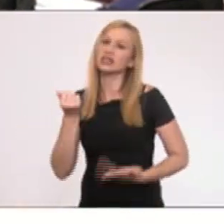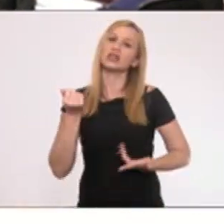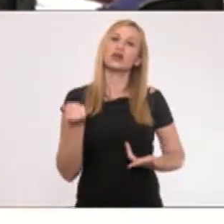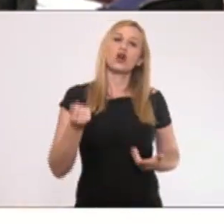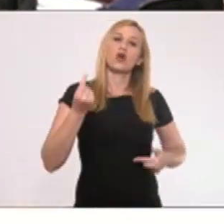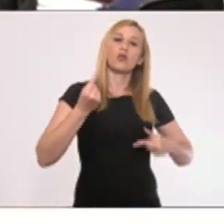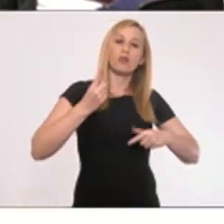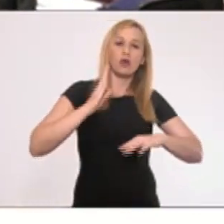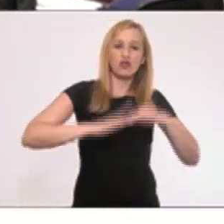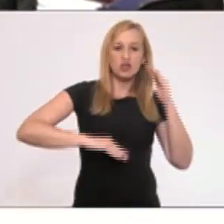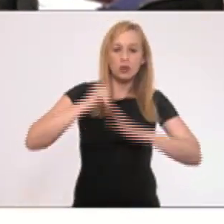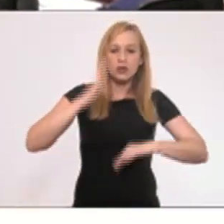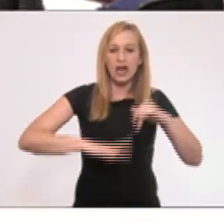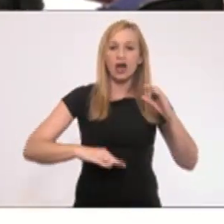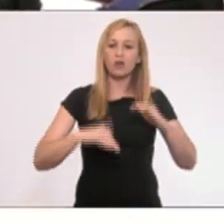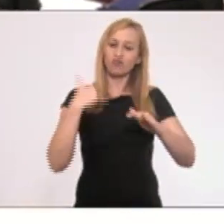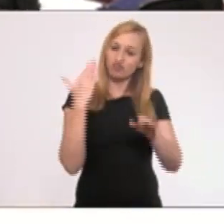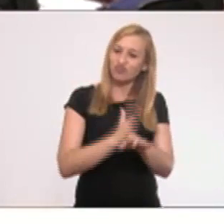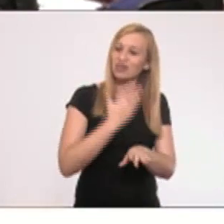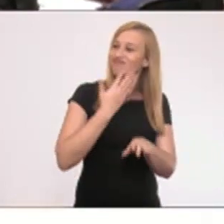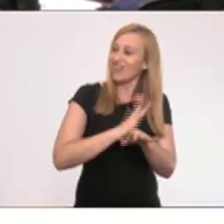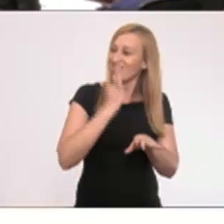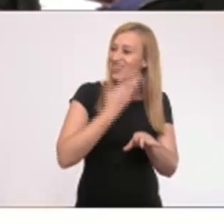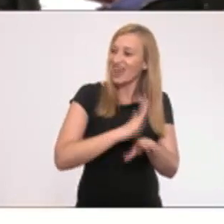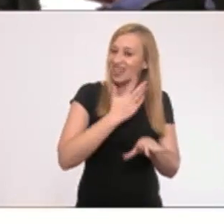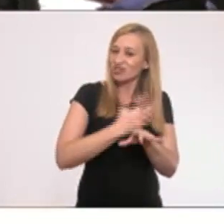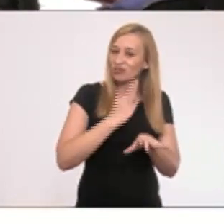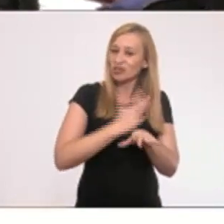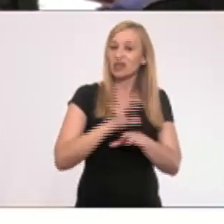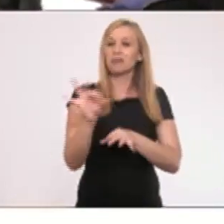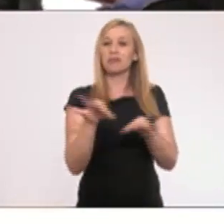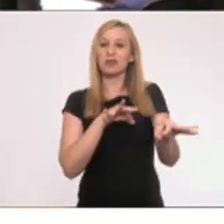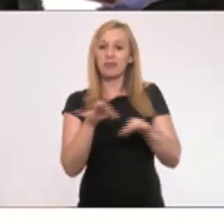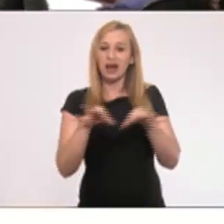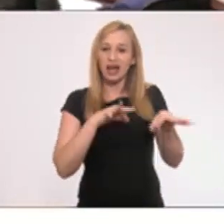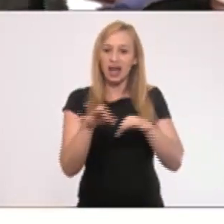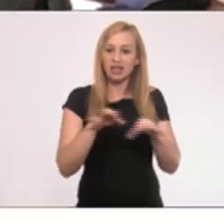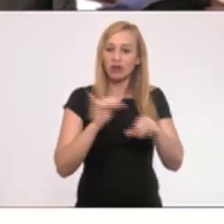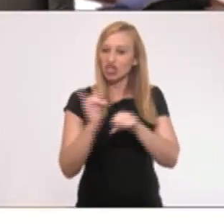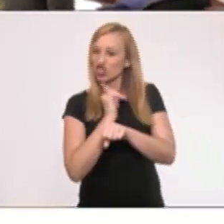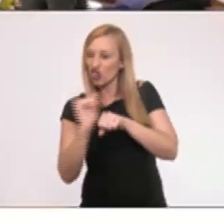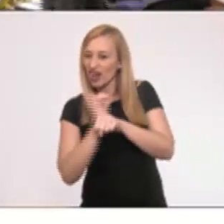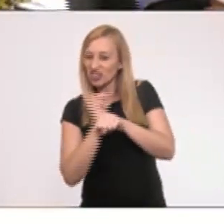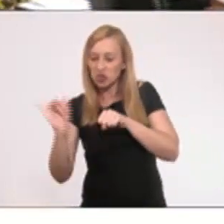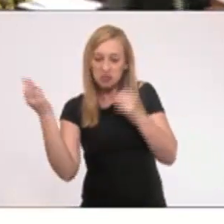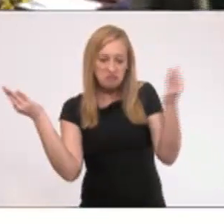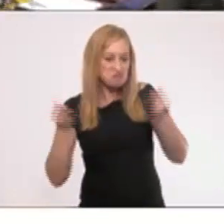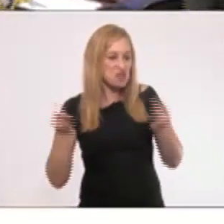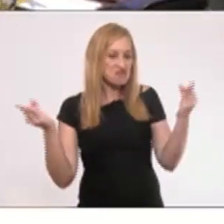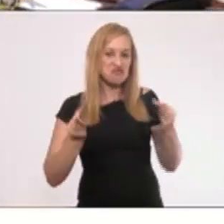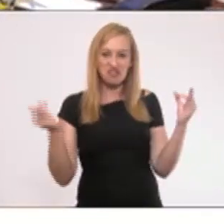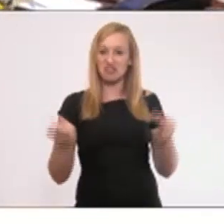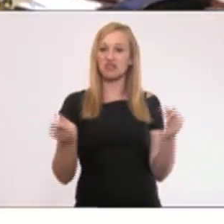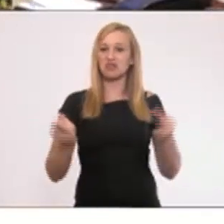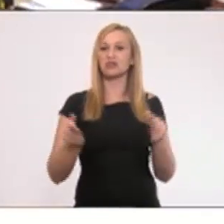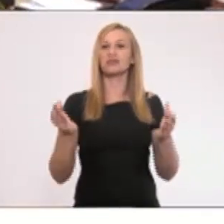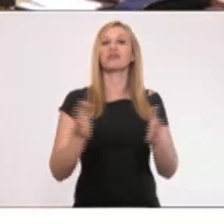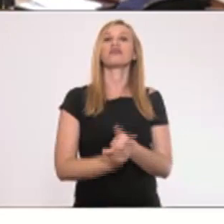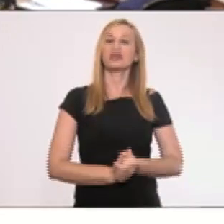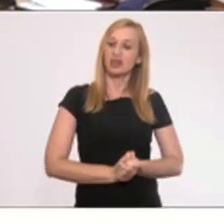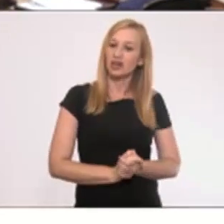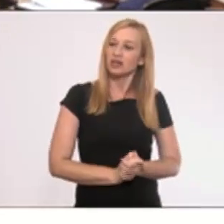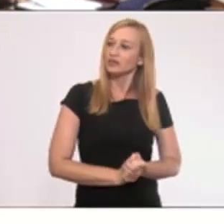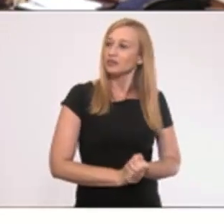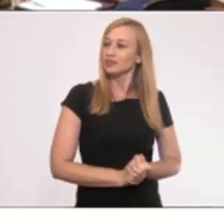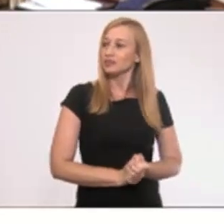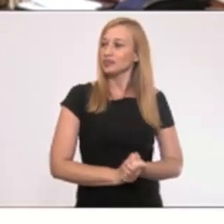profissional absolutamente treinado e preparado, um articulador político de excelência, com um fino